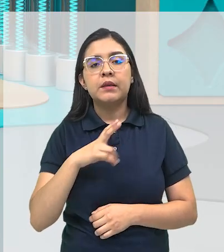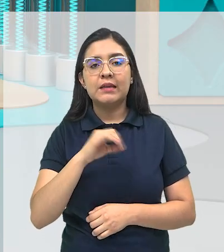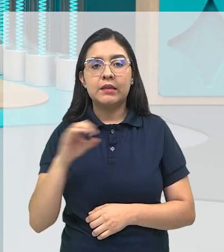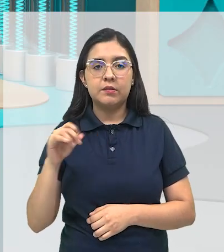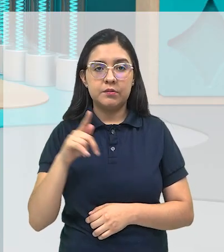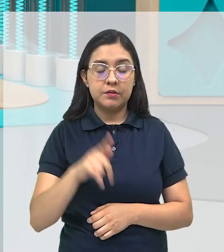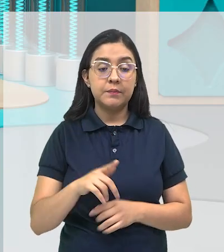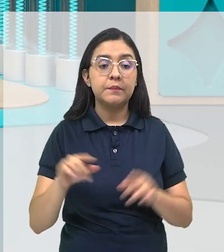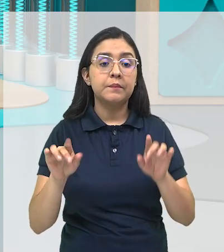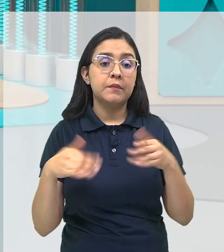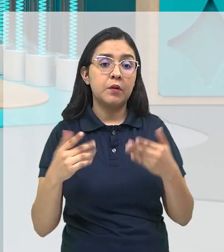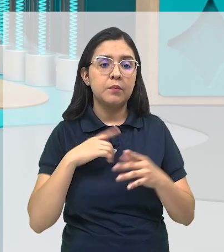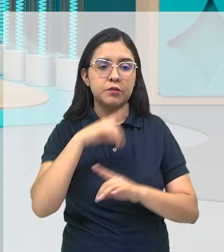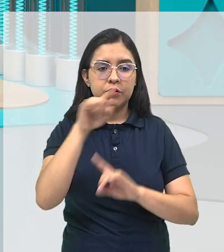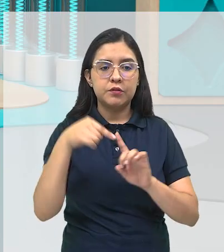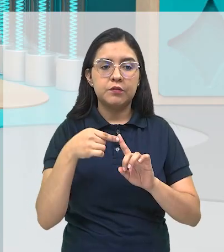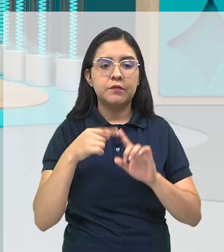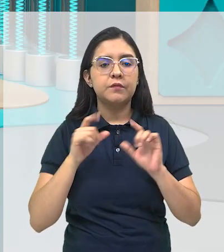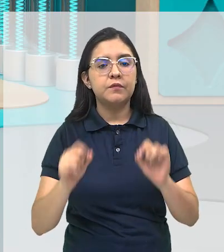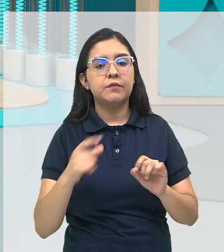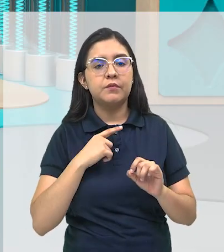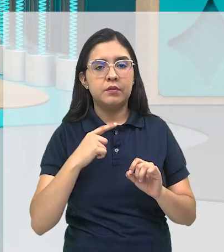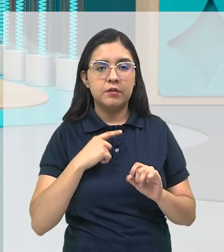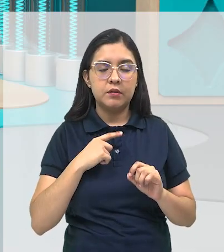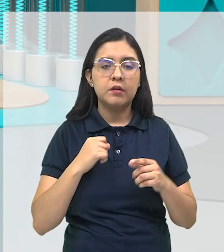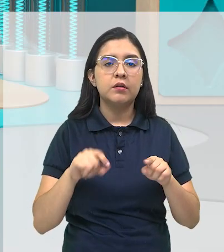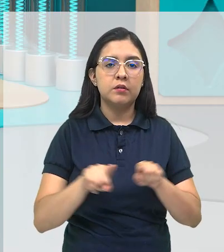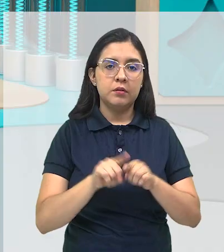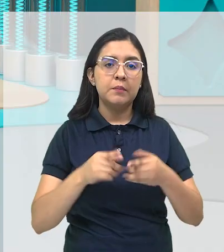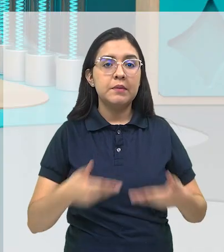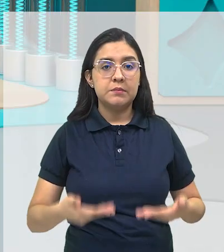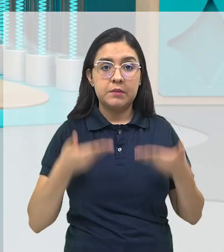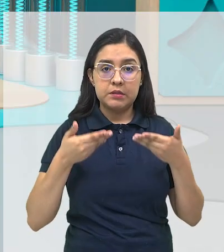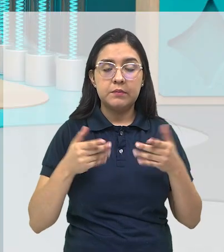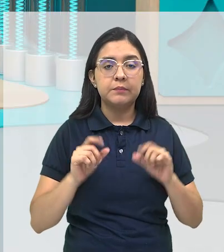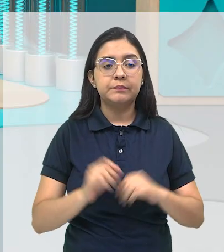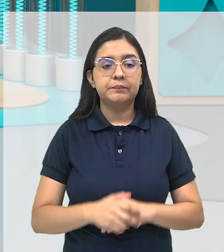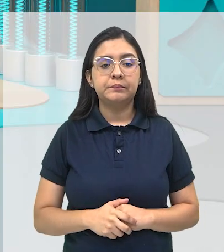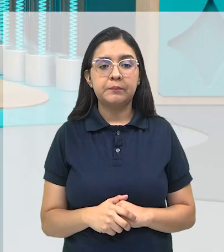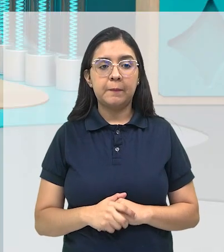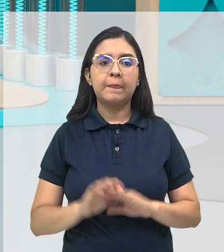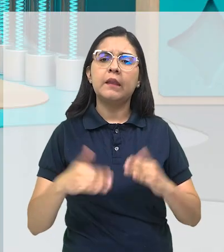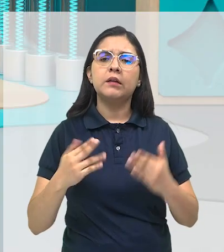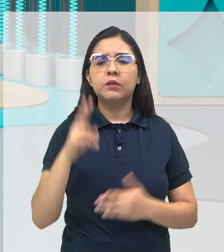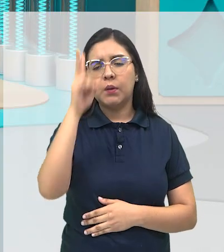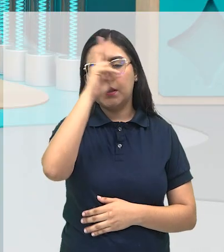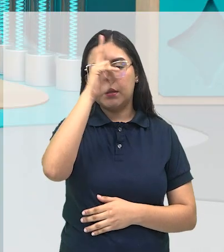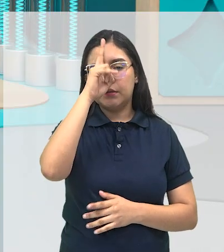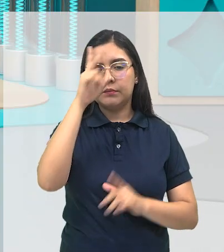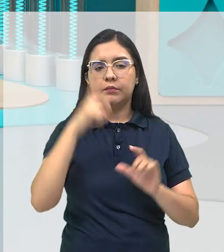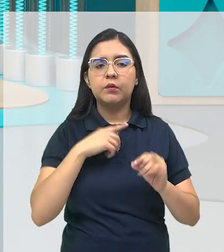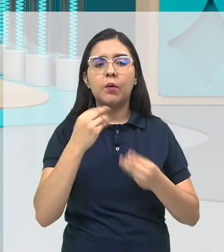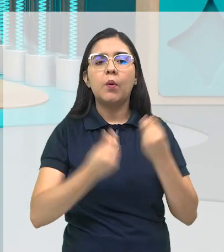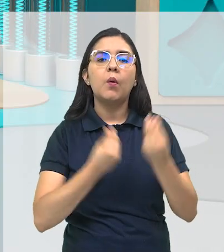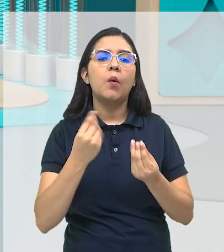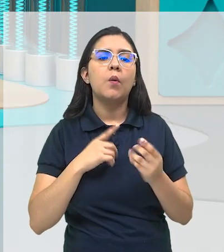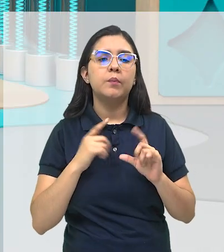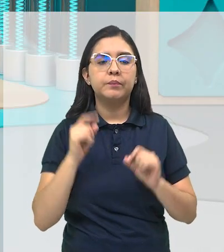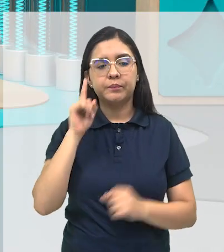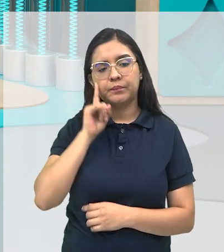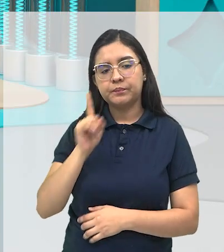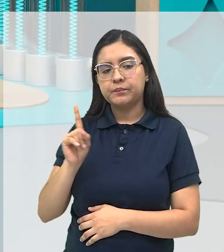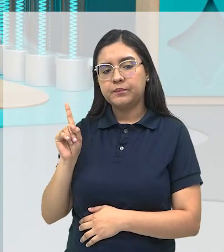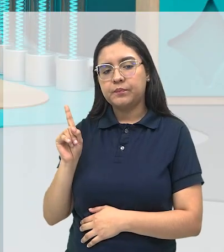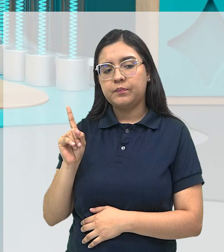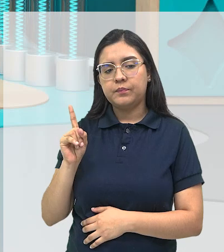o objetivo é tentar atingir o adversário acima da cintura para cima, tá bom? Relembre um pouco do visual dessas armas,